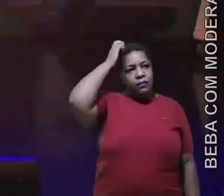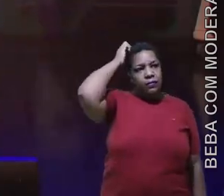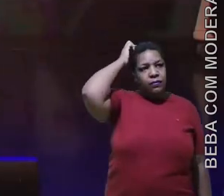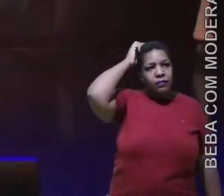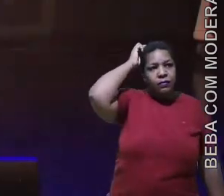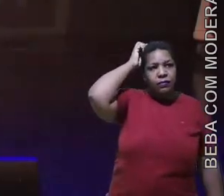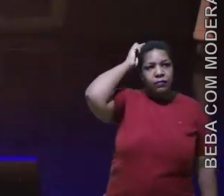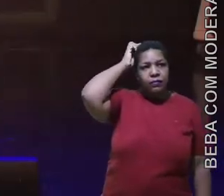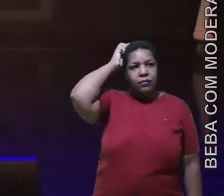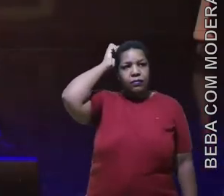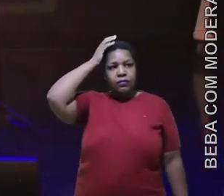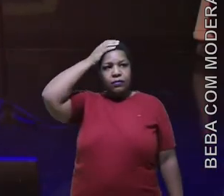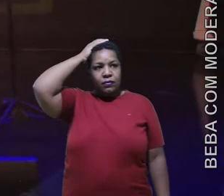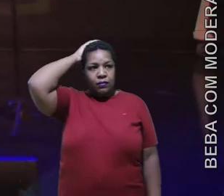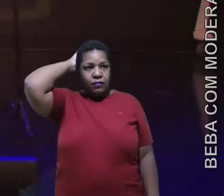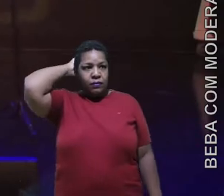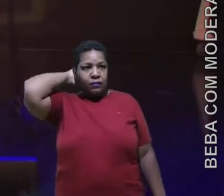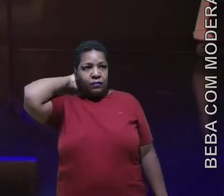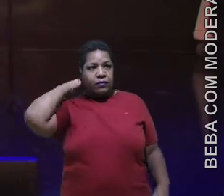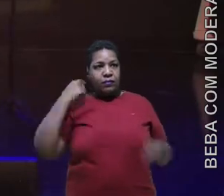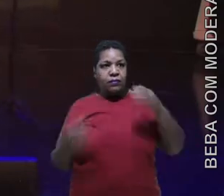E aí